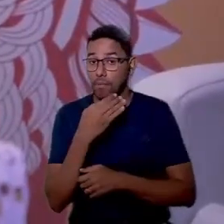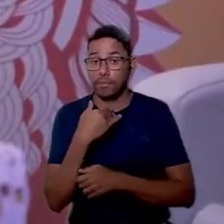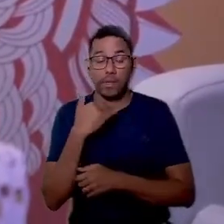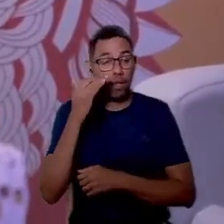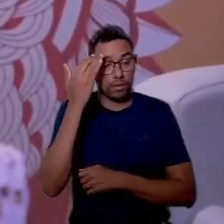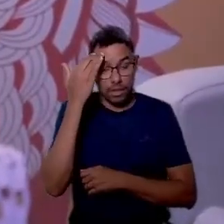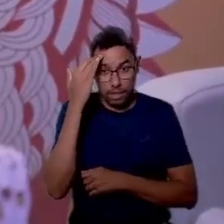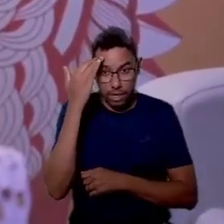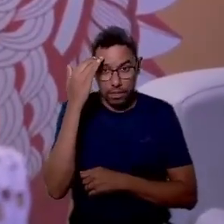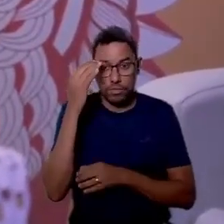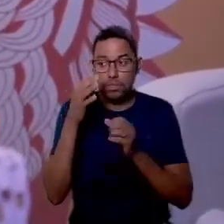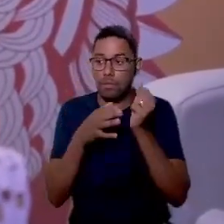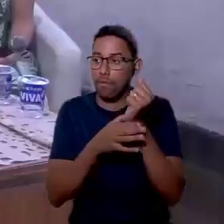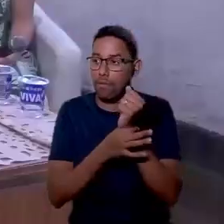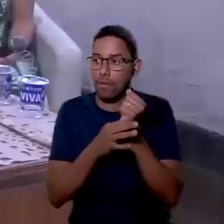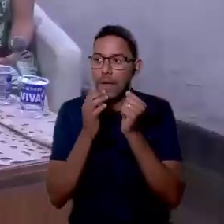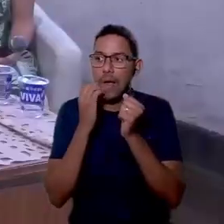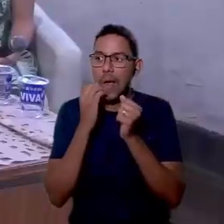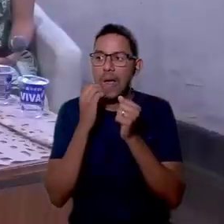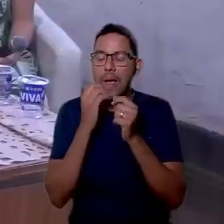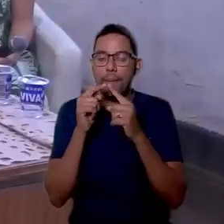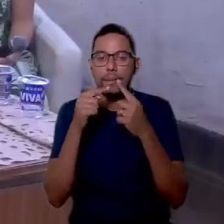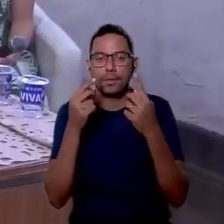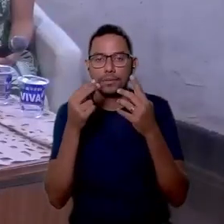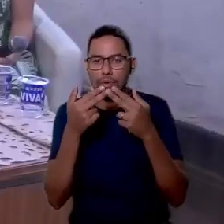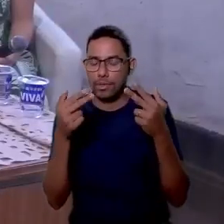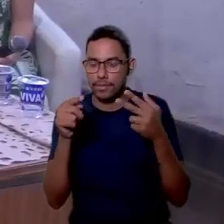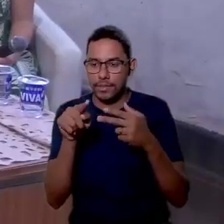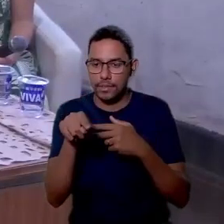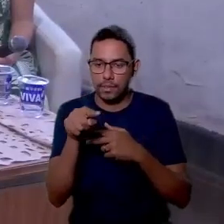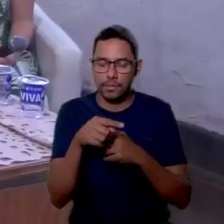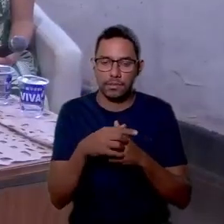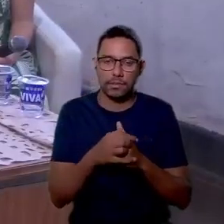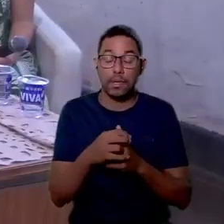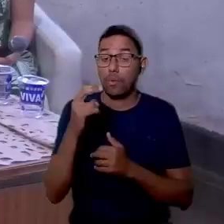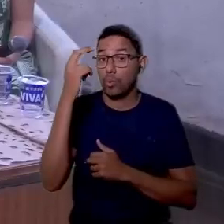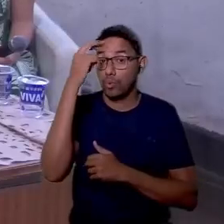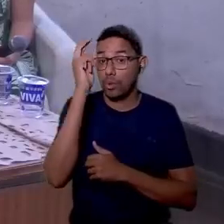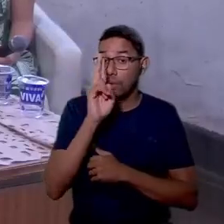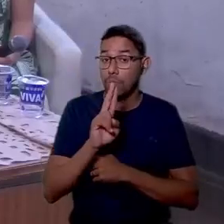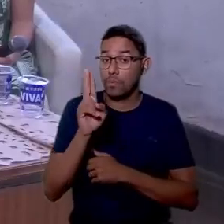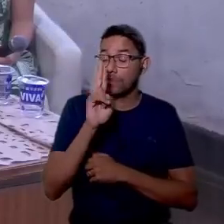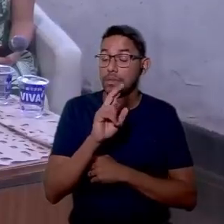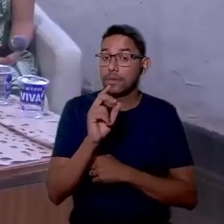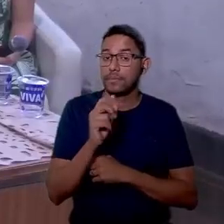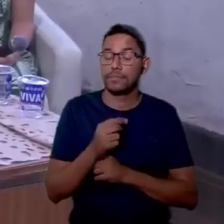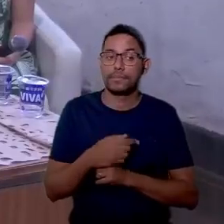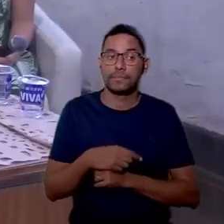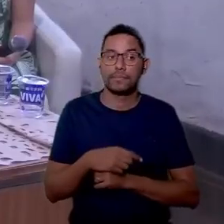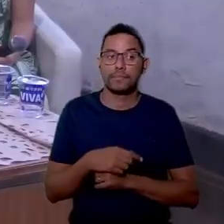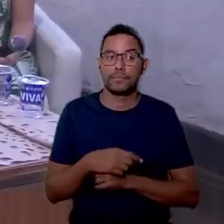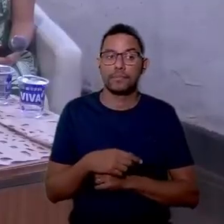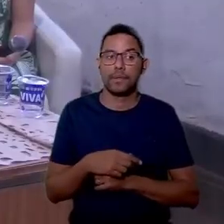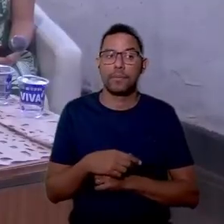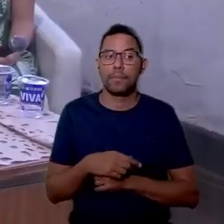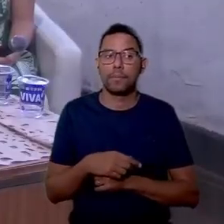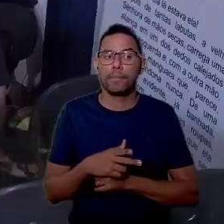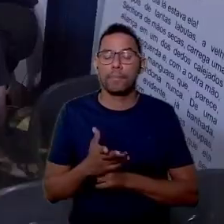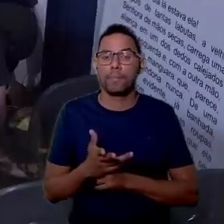está entendendo que é muito seguro e tal, mas esse negócio, vocês, a cultura usa isso para